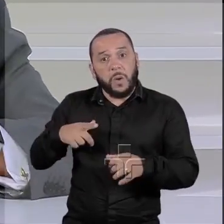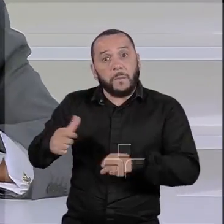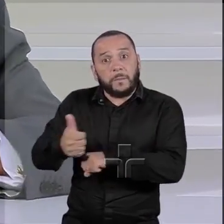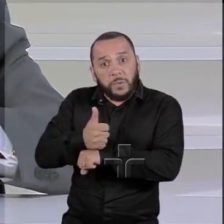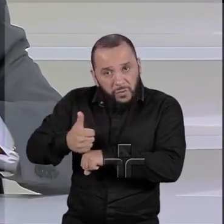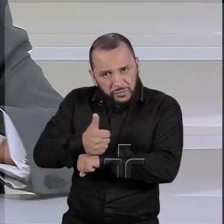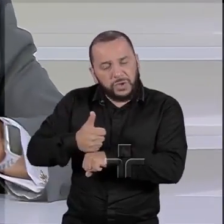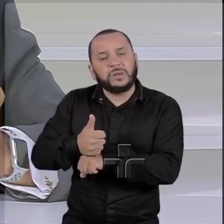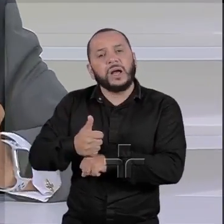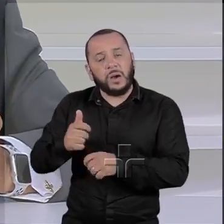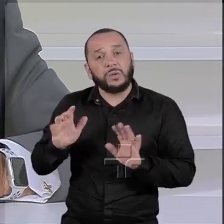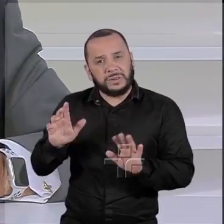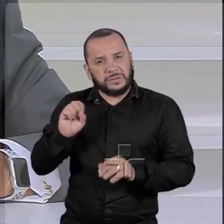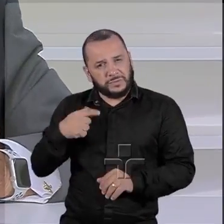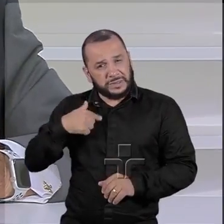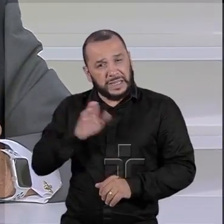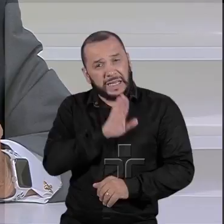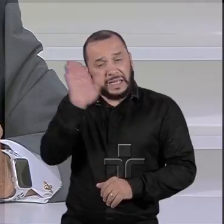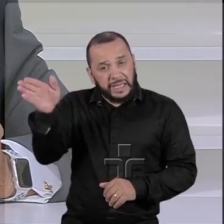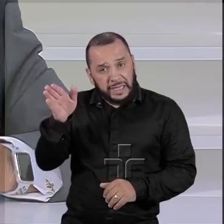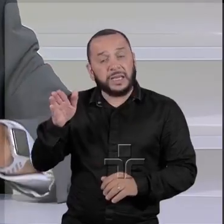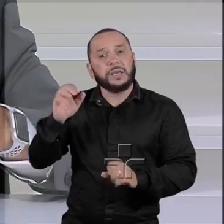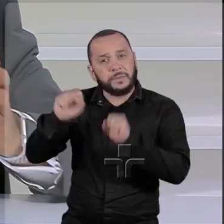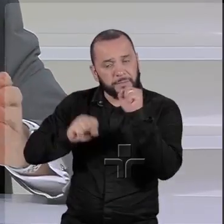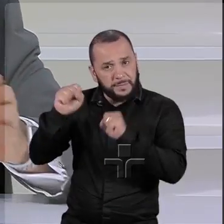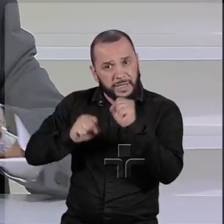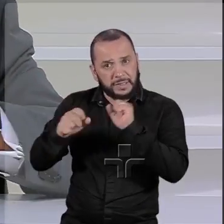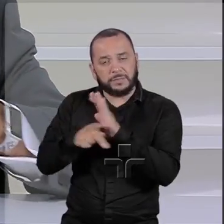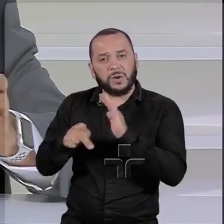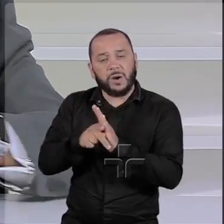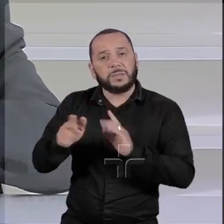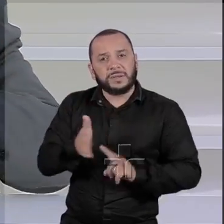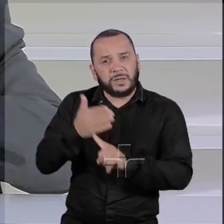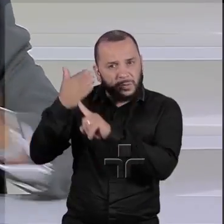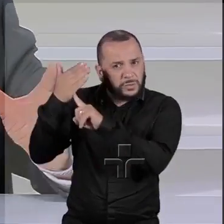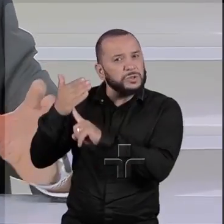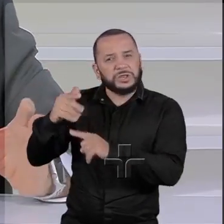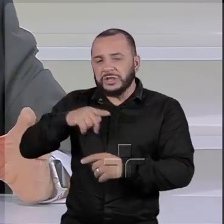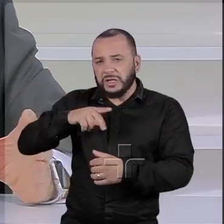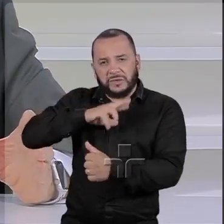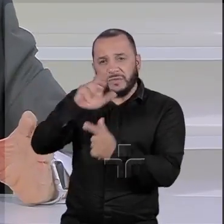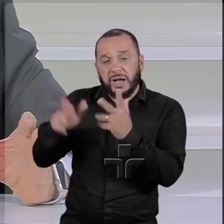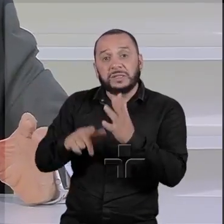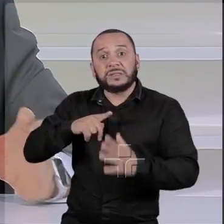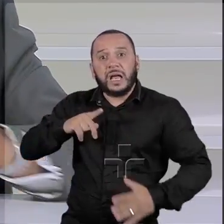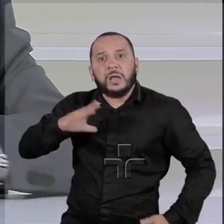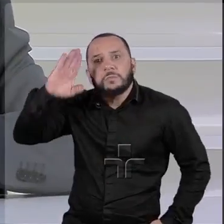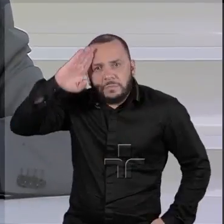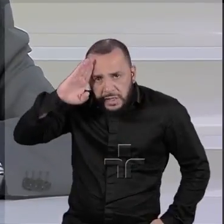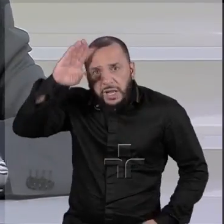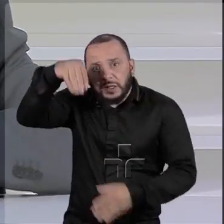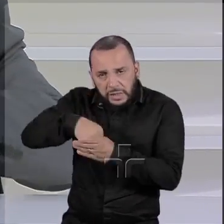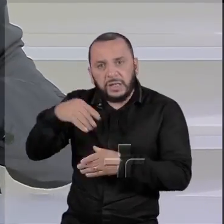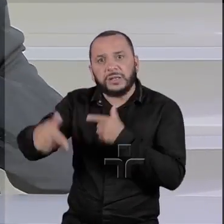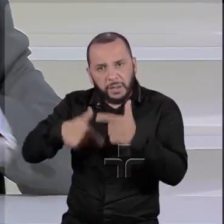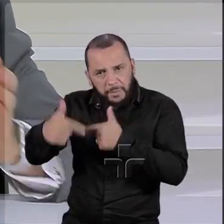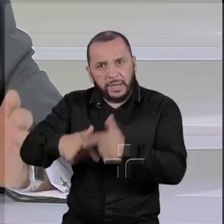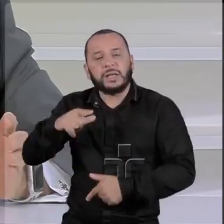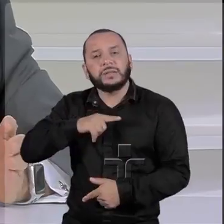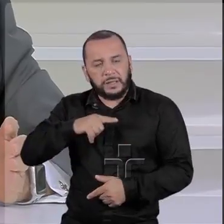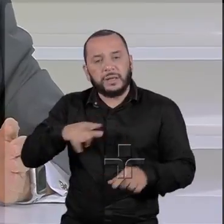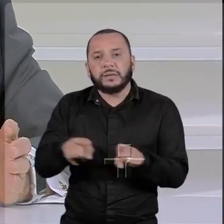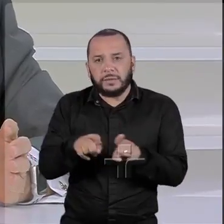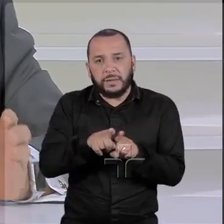você chegar hoje numa empresa de tecnologia americana, Microsoft, Google, está cheio de militares reformados. O mercado financeiro é